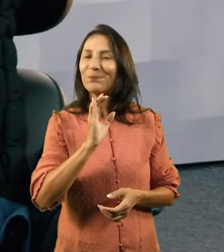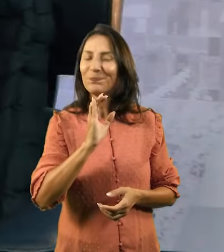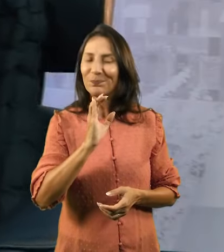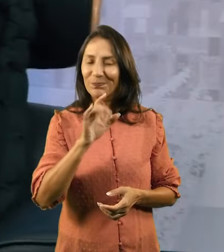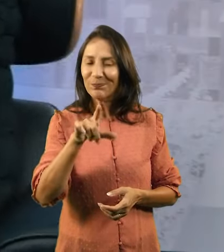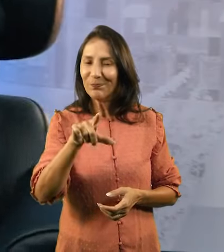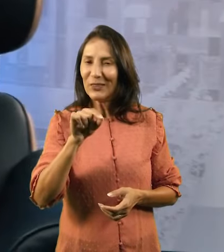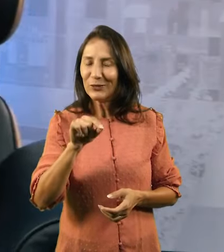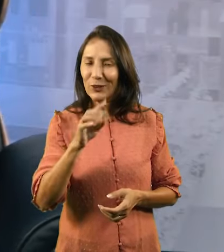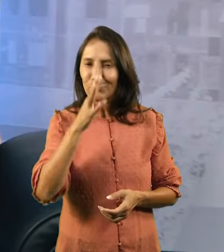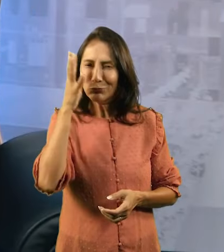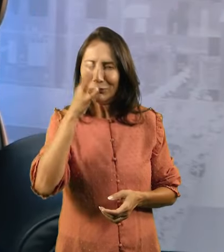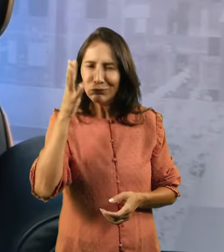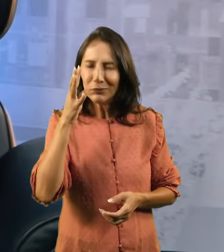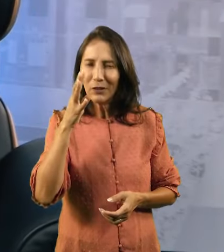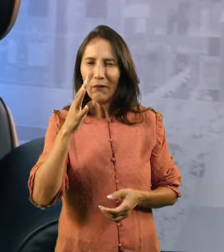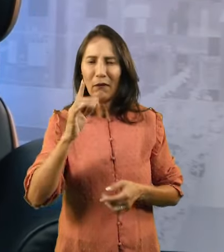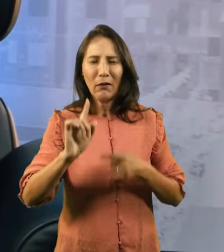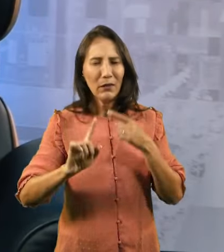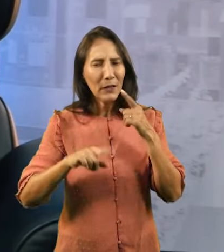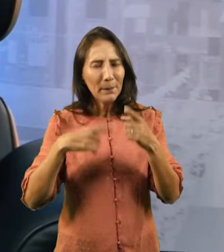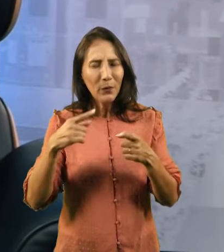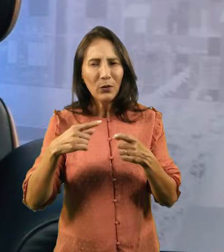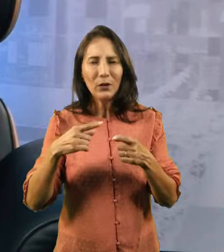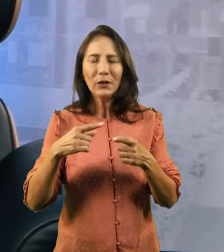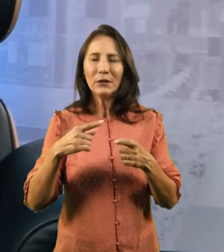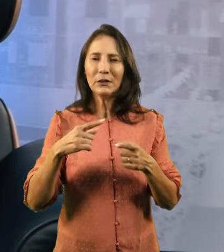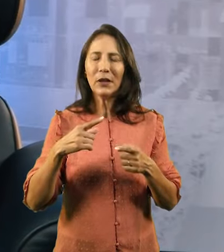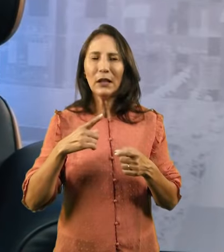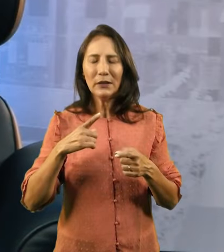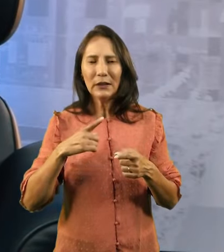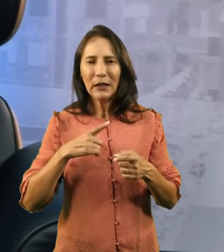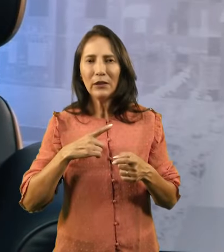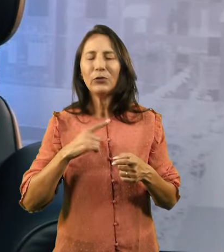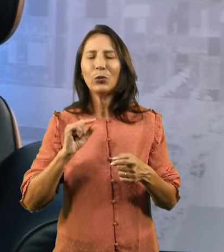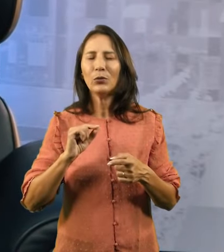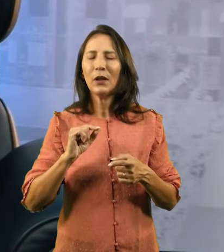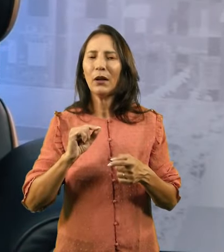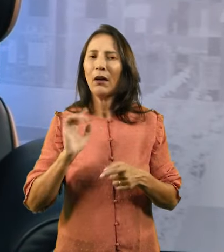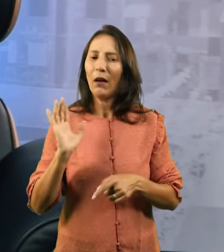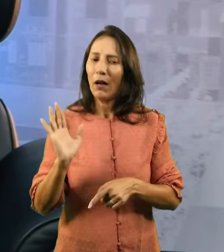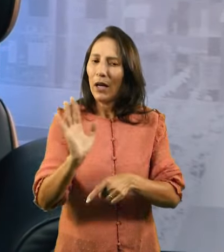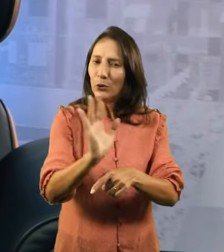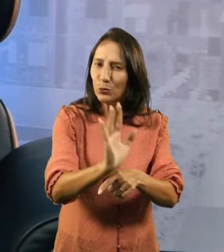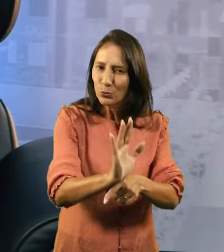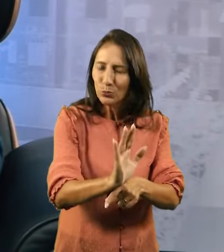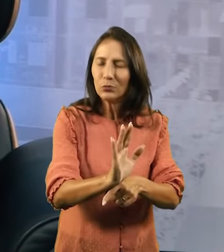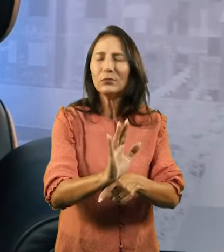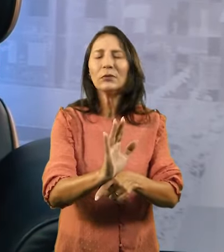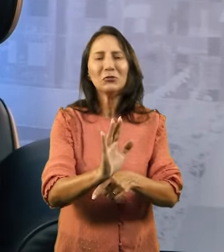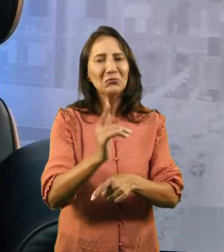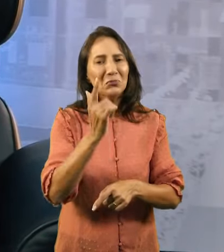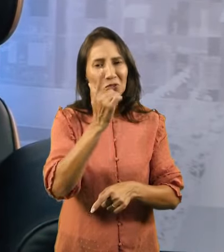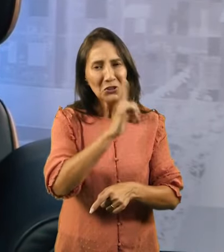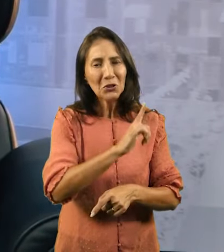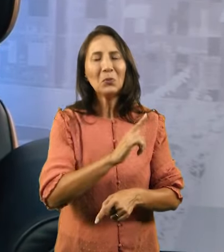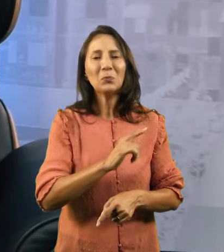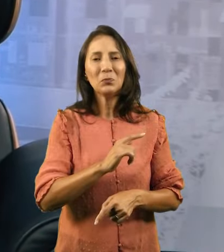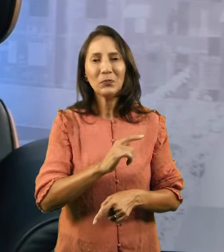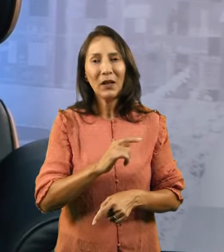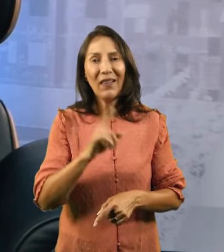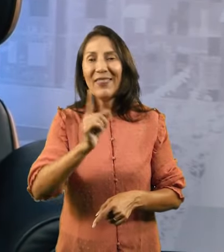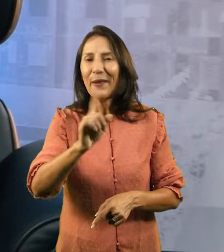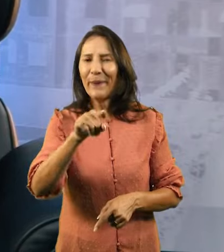errado, mas depois que buscaram ajuda. Não contar no salão de beleza o problema, não contar para um colega